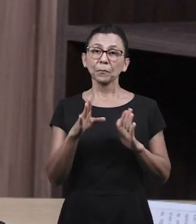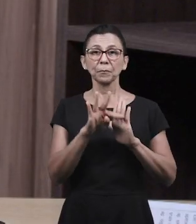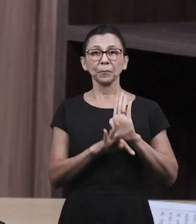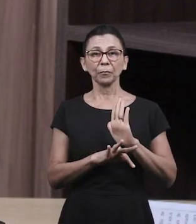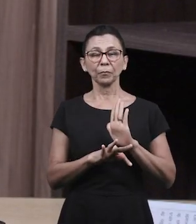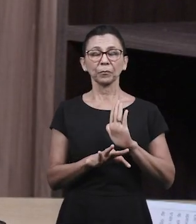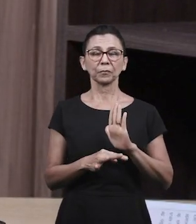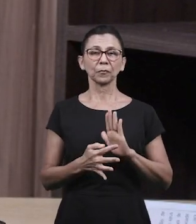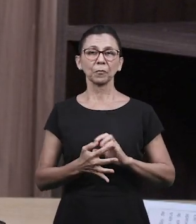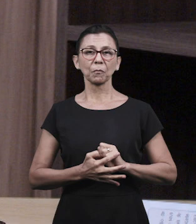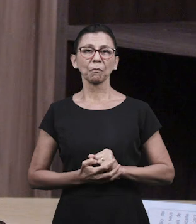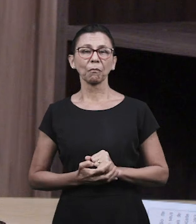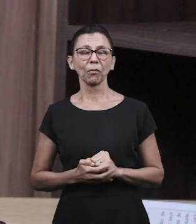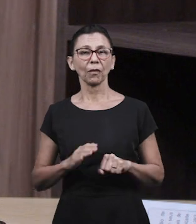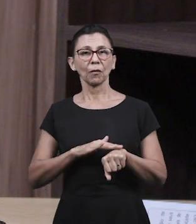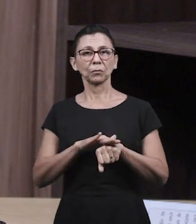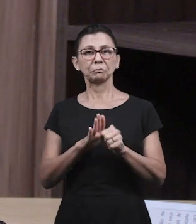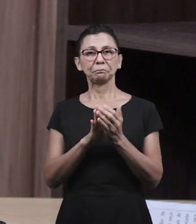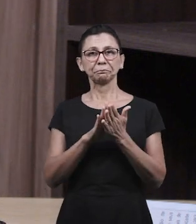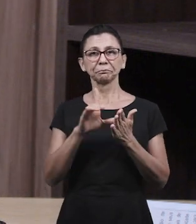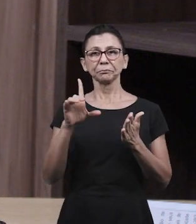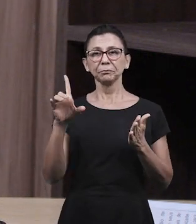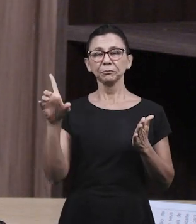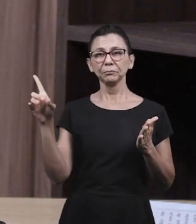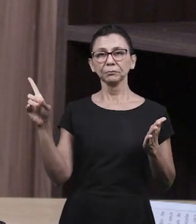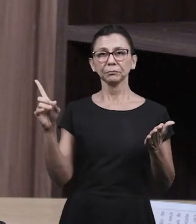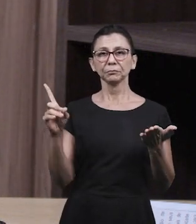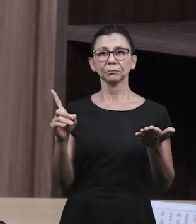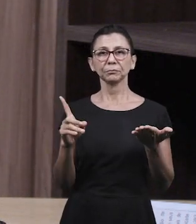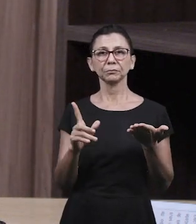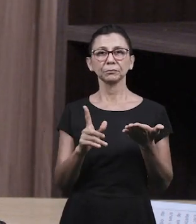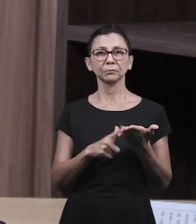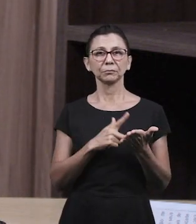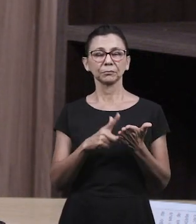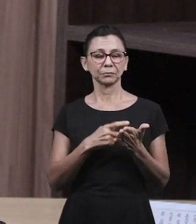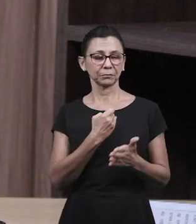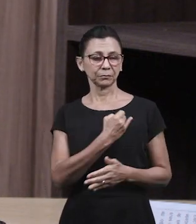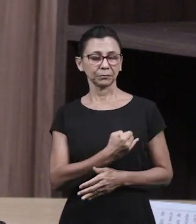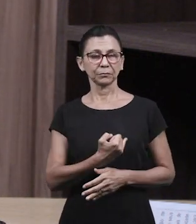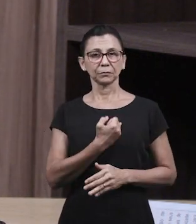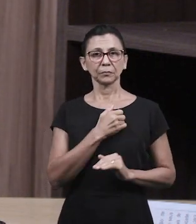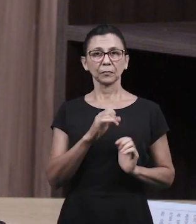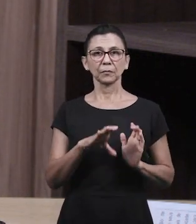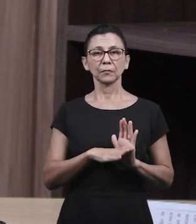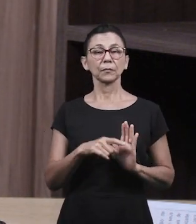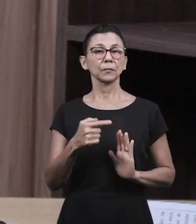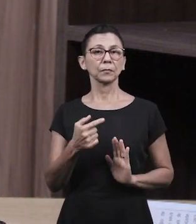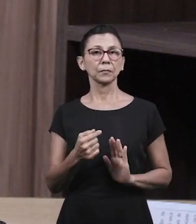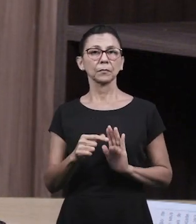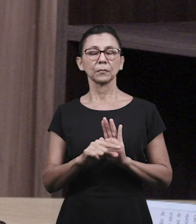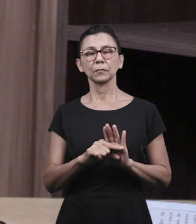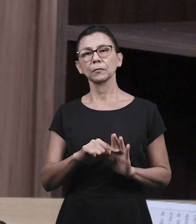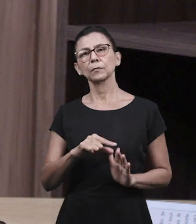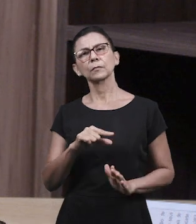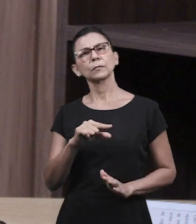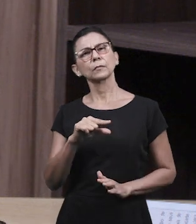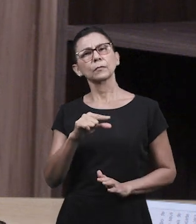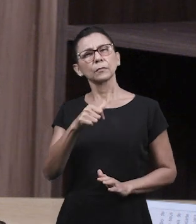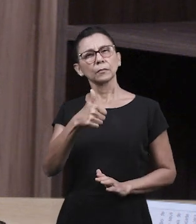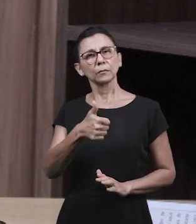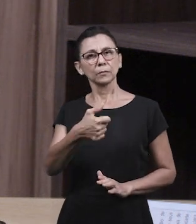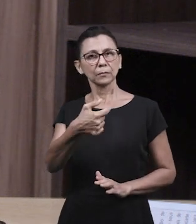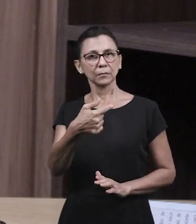texto base para esta edição do Conversas Bíblicas e que está no Evangelho de João, no capítulo 7, o verso é o verso de